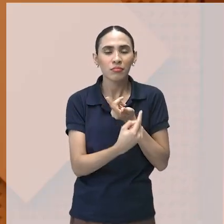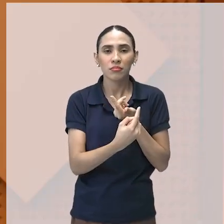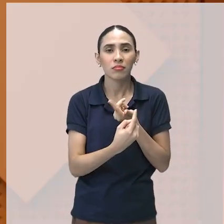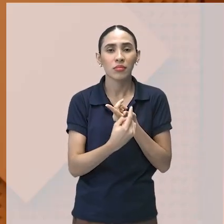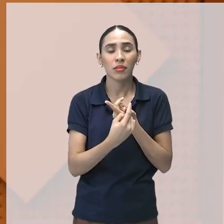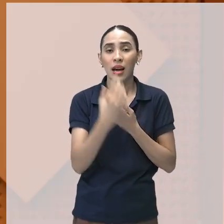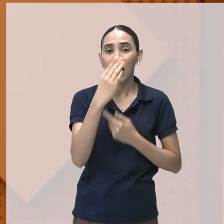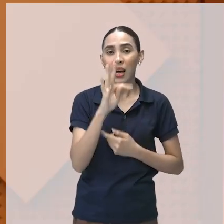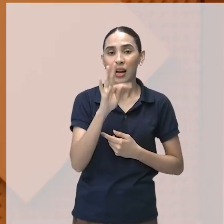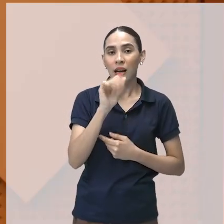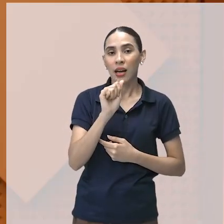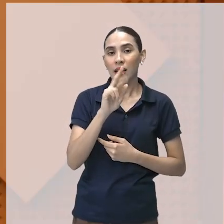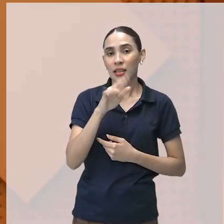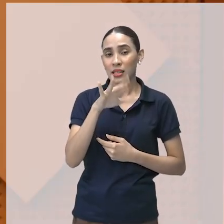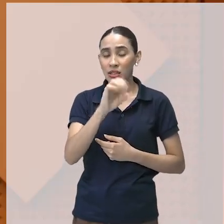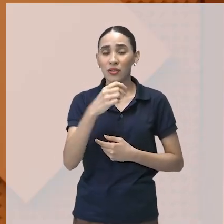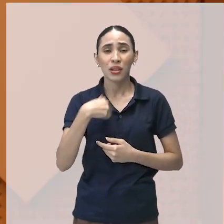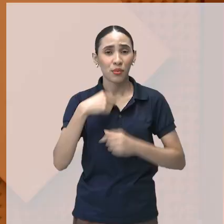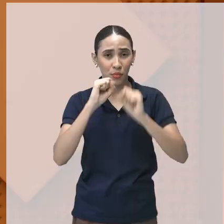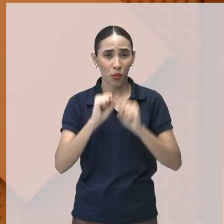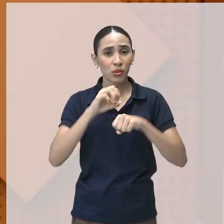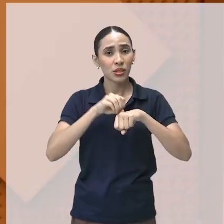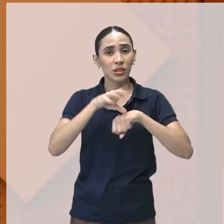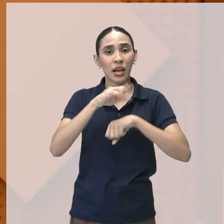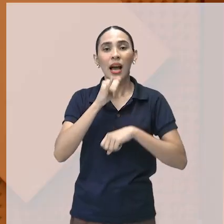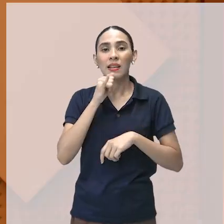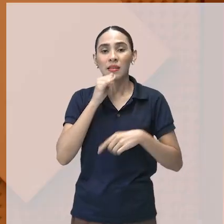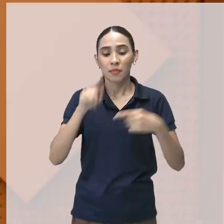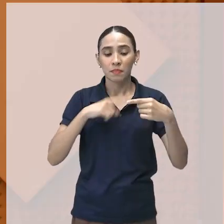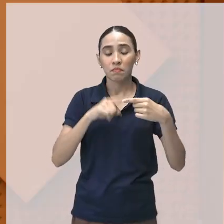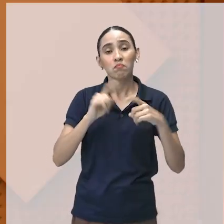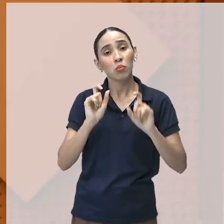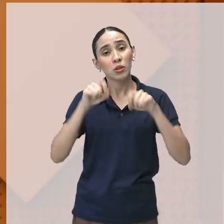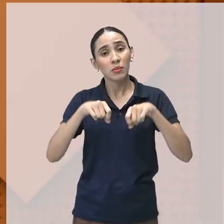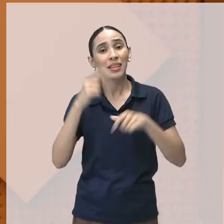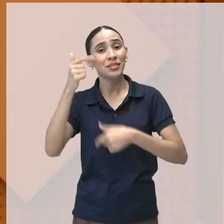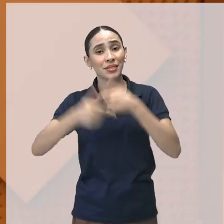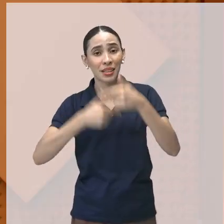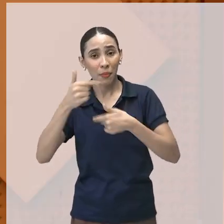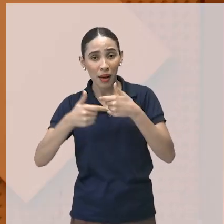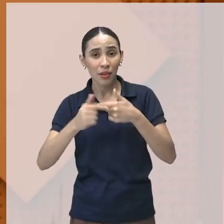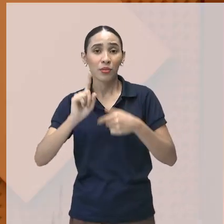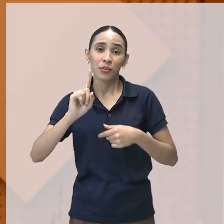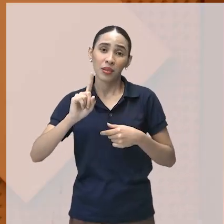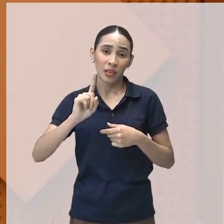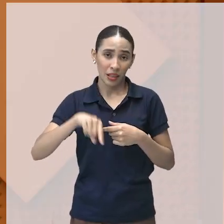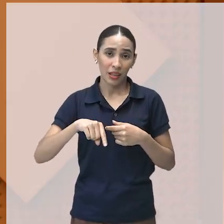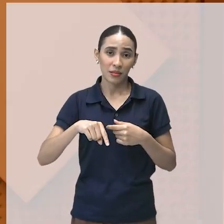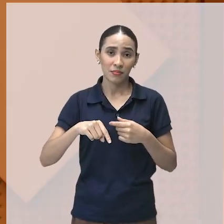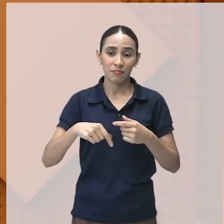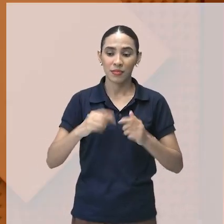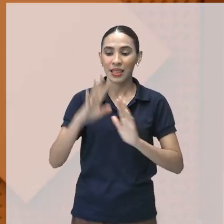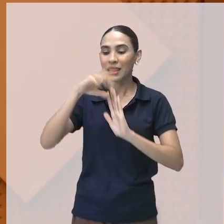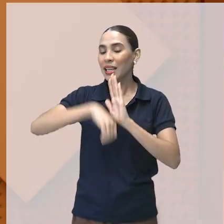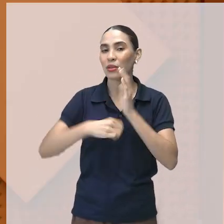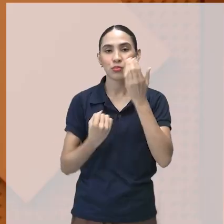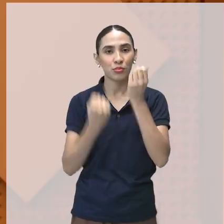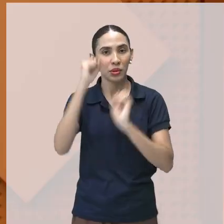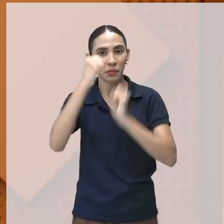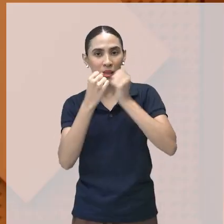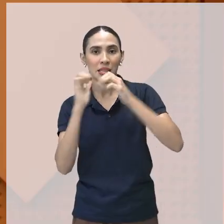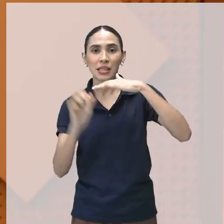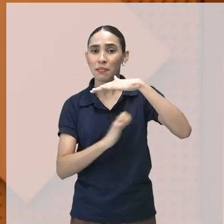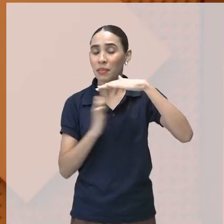atrativos, professor? Posso citar alguns para vocês. A possibilidade de emprego é um ponto, do emprego na fábrica, por exemplo,